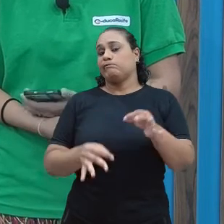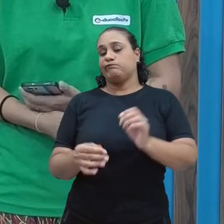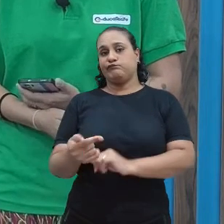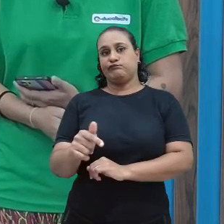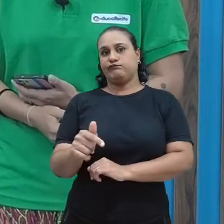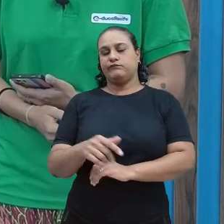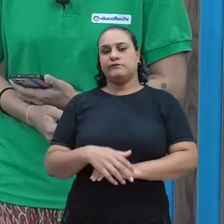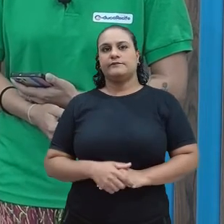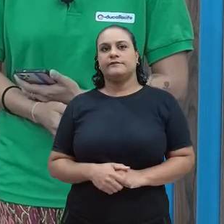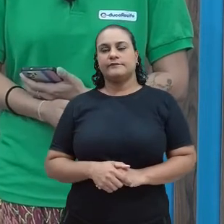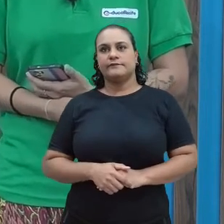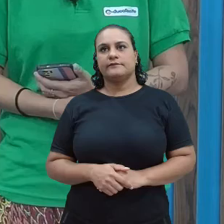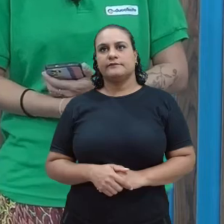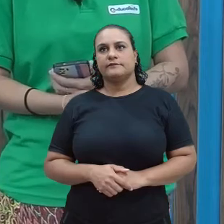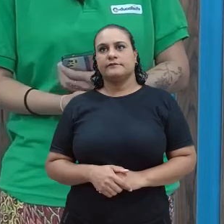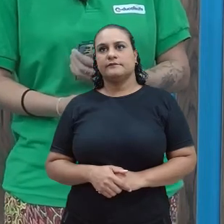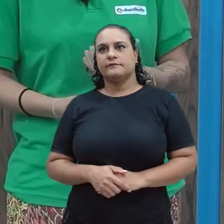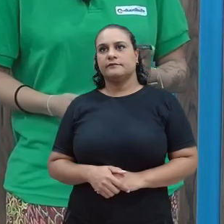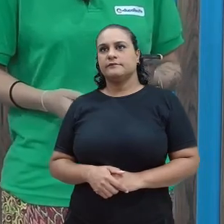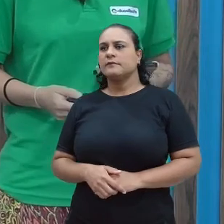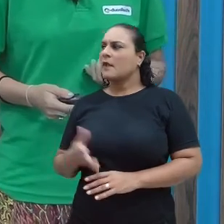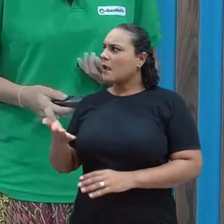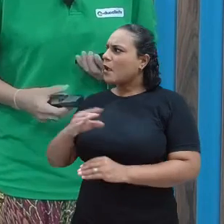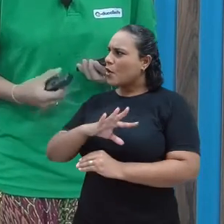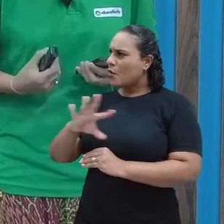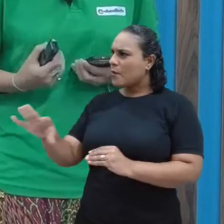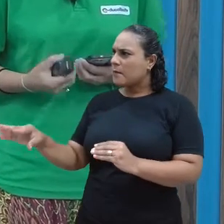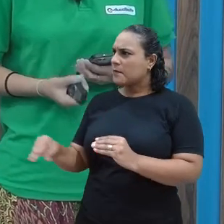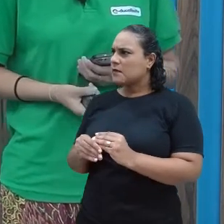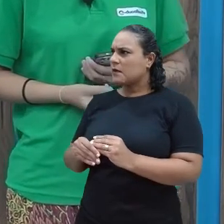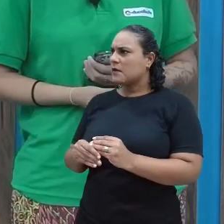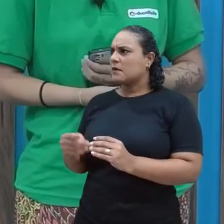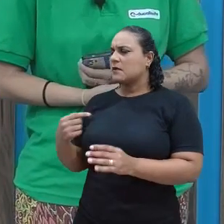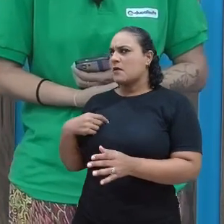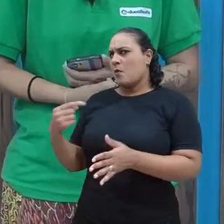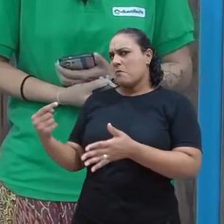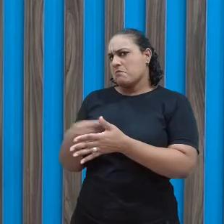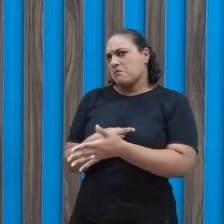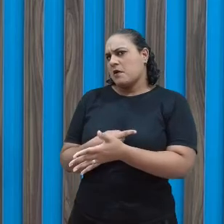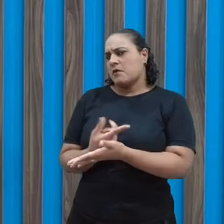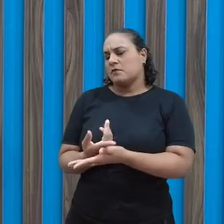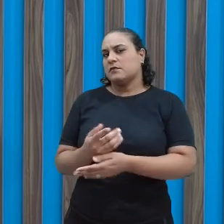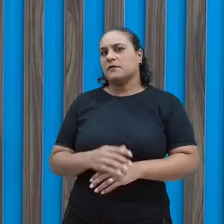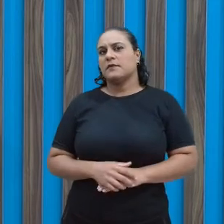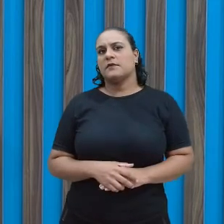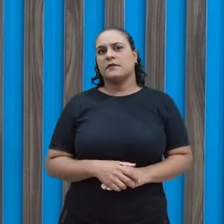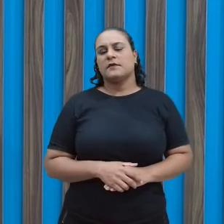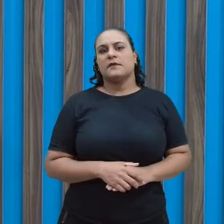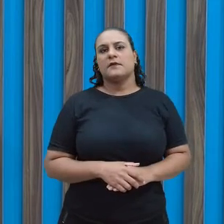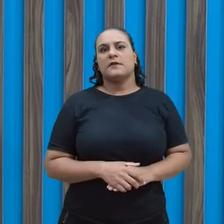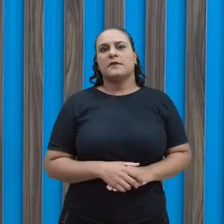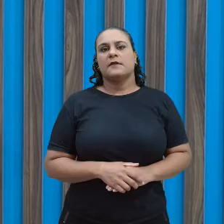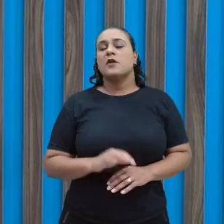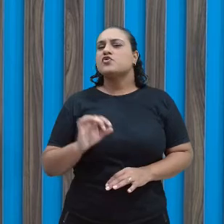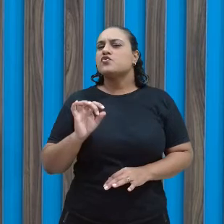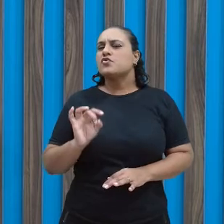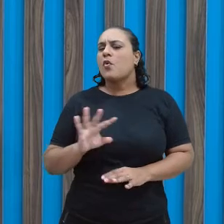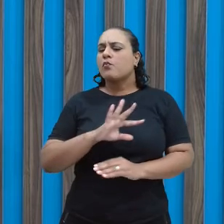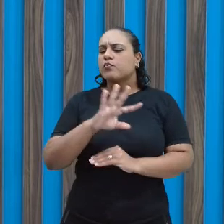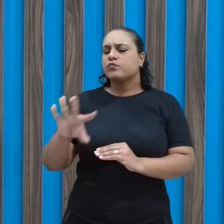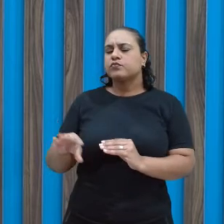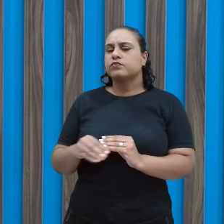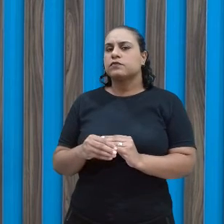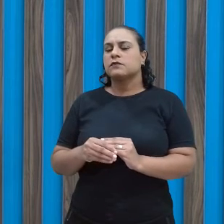injustiças. Quer fazer algum comentário? Tem alguma pergunta, professora Yolanda, aí? Não, só uma observação,